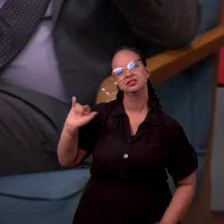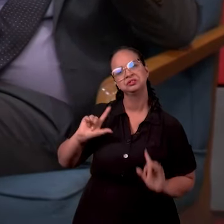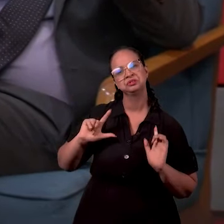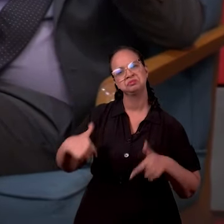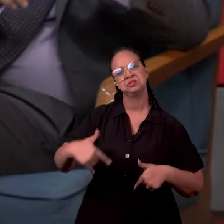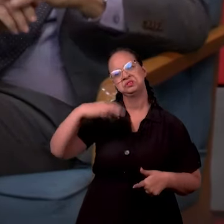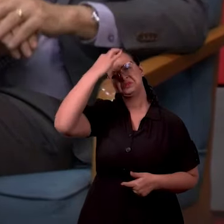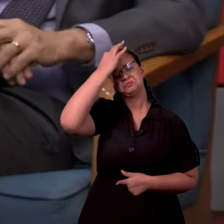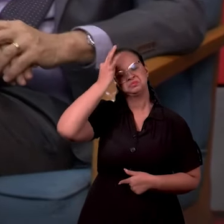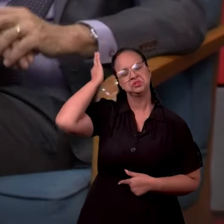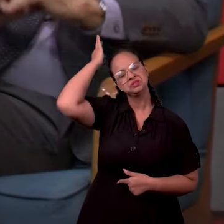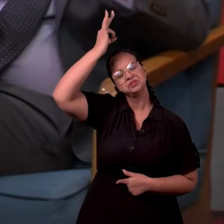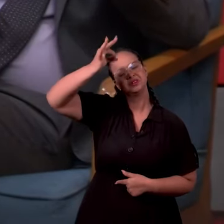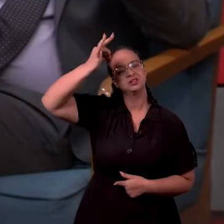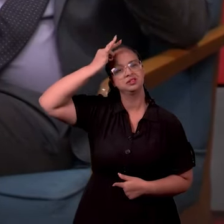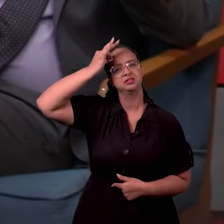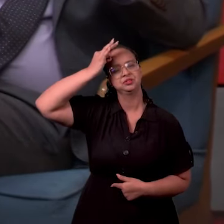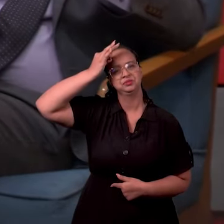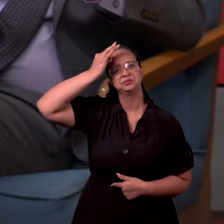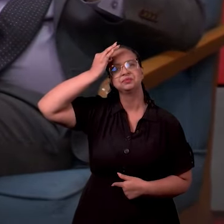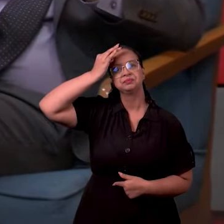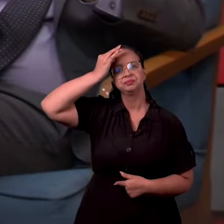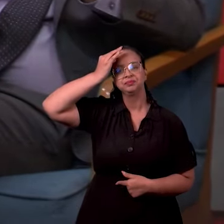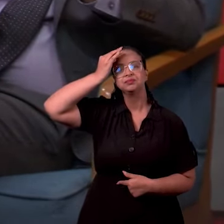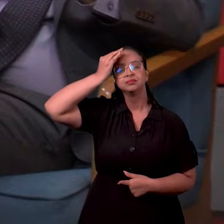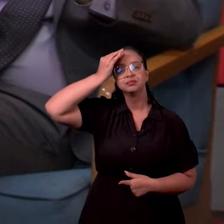sangue é a operação do Espírito Santo